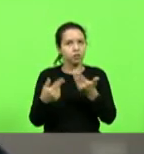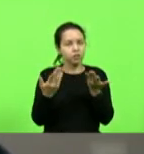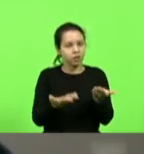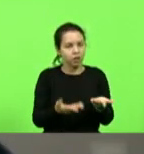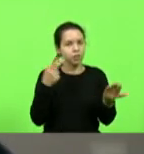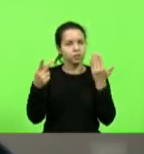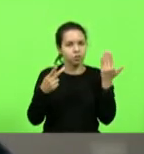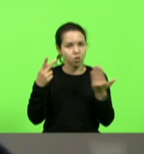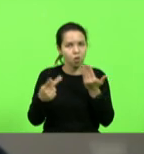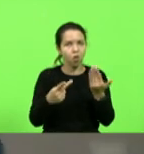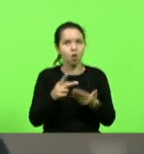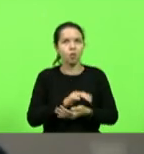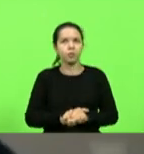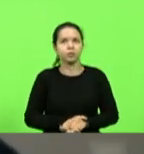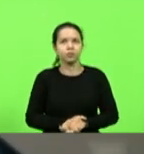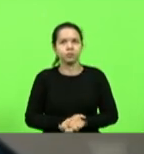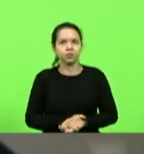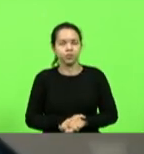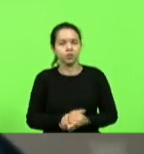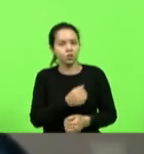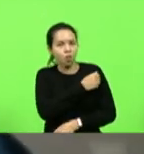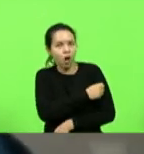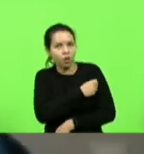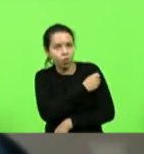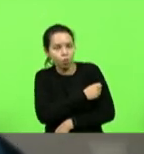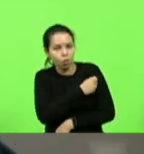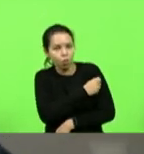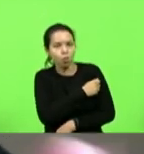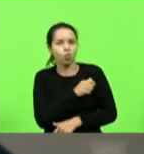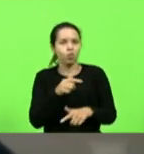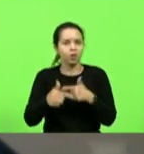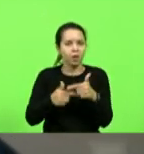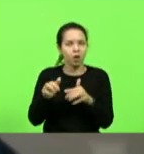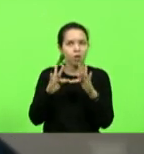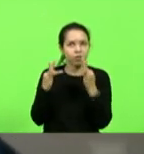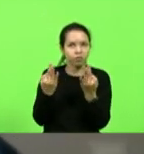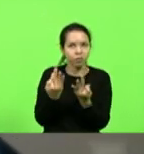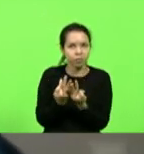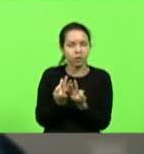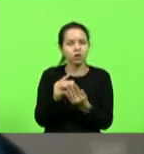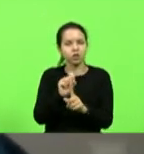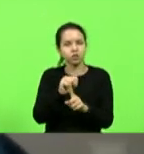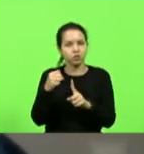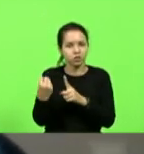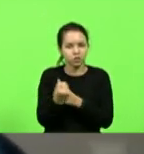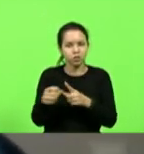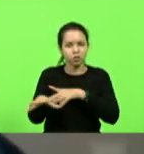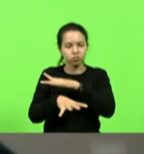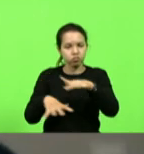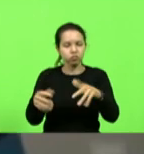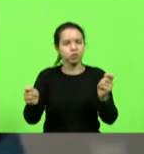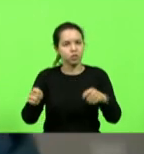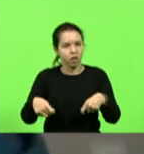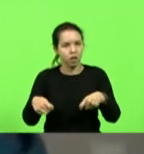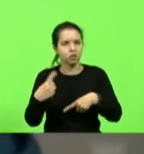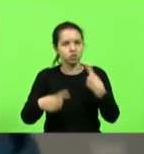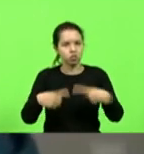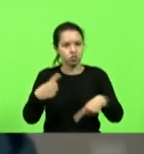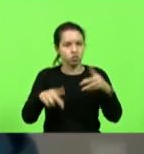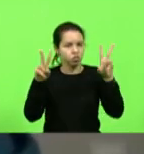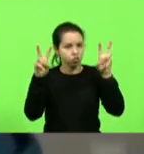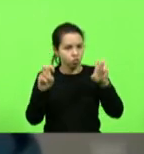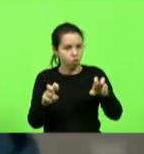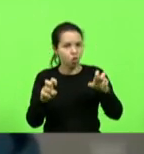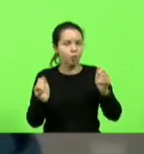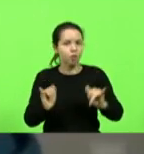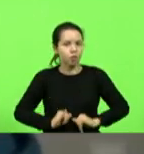tanto com os estudantes, trabalhos com a família, envolvendo a sociedade, né, discutindo sobre a questão do fracasso